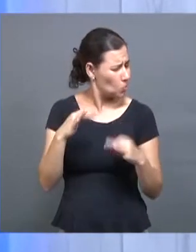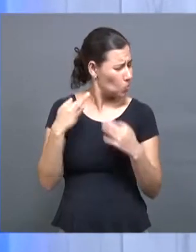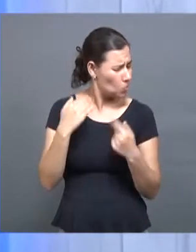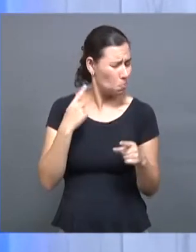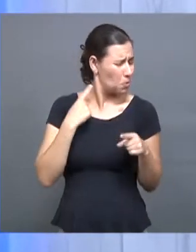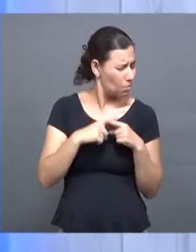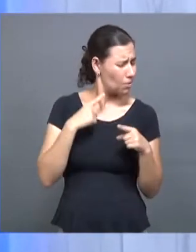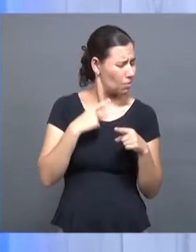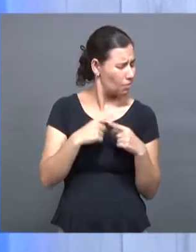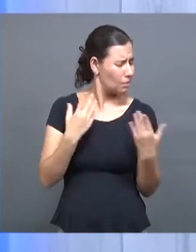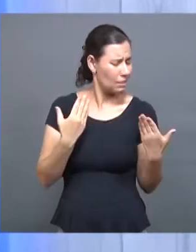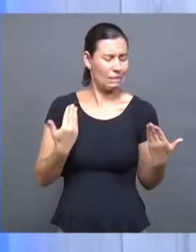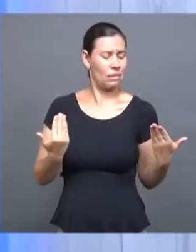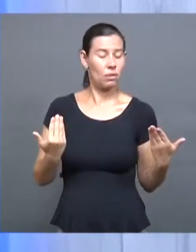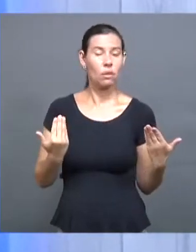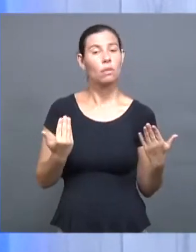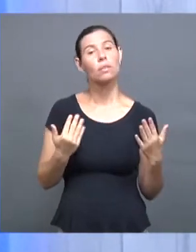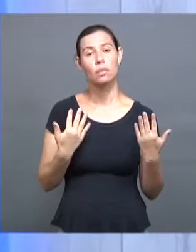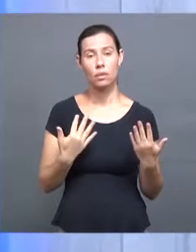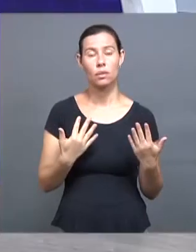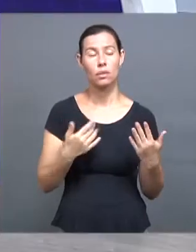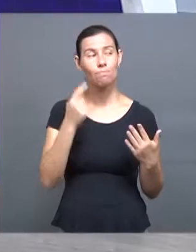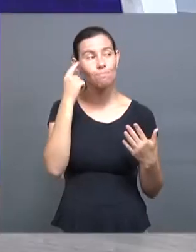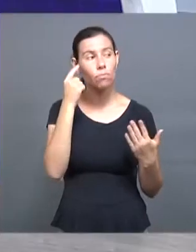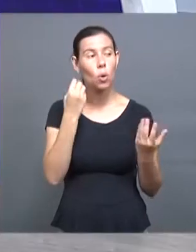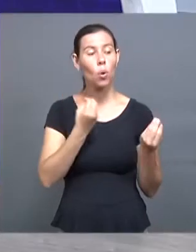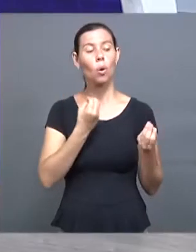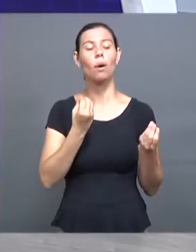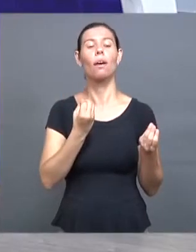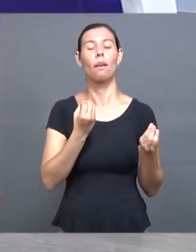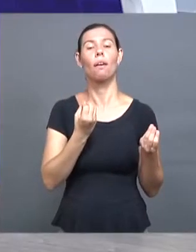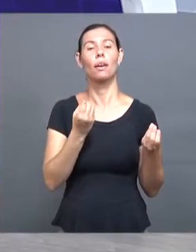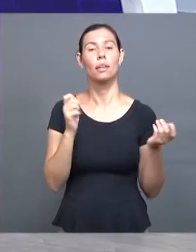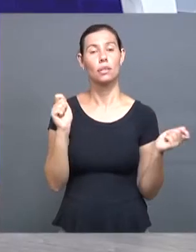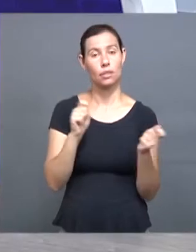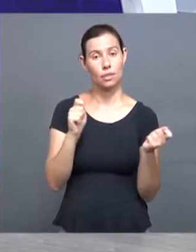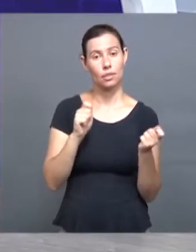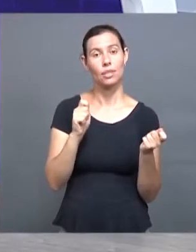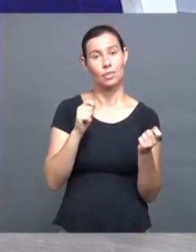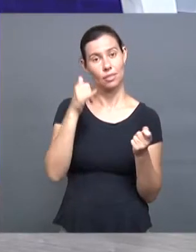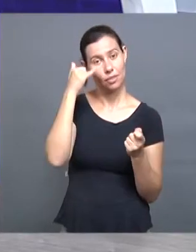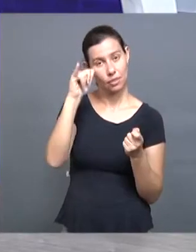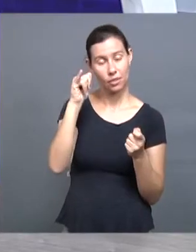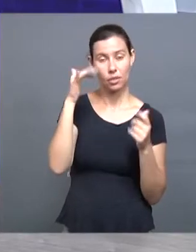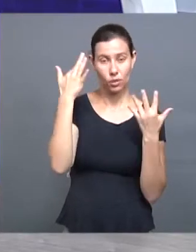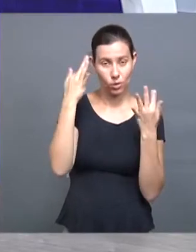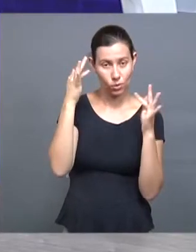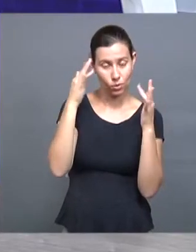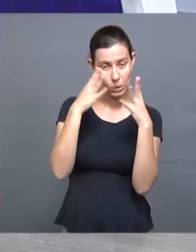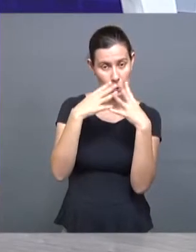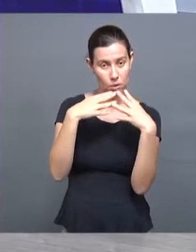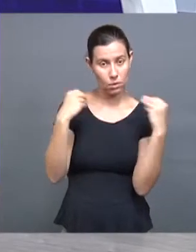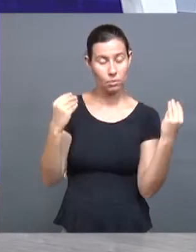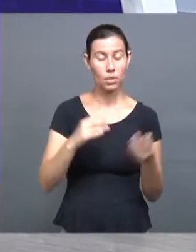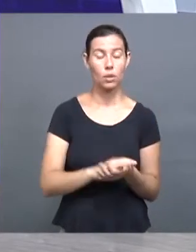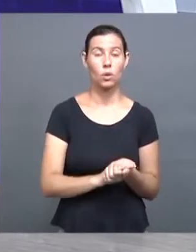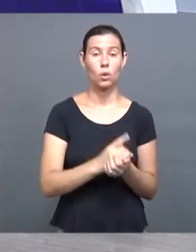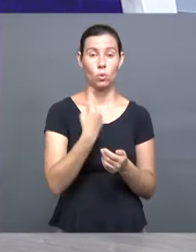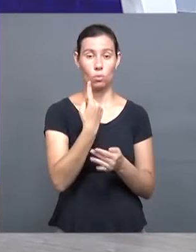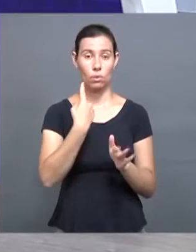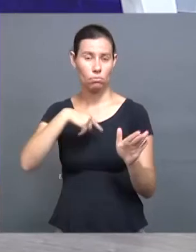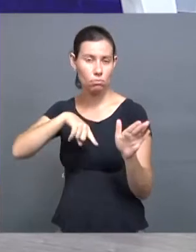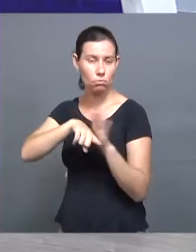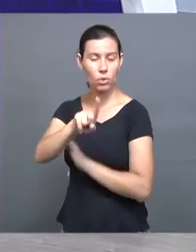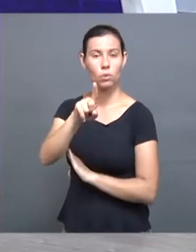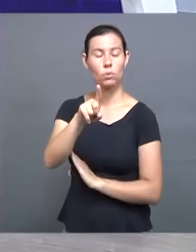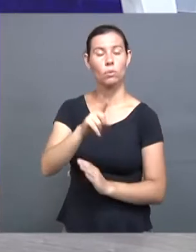catastrofizando muito o sintoma. Né? Interessante. Vamos partir desse ponto então, doutor. Uma telespectadora enviou a seguinte